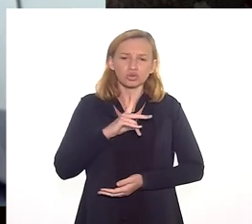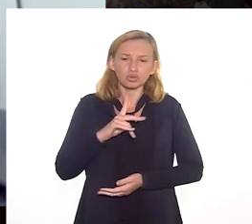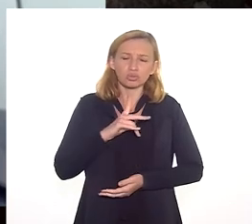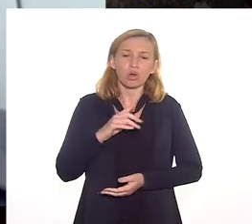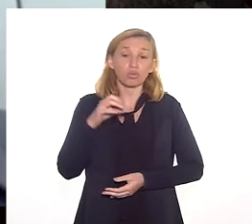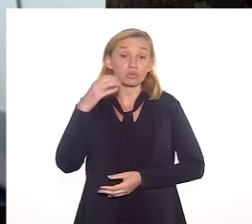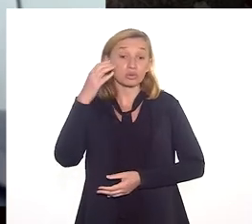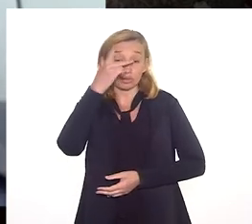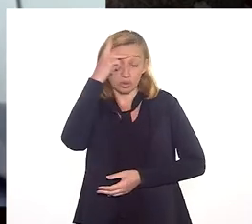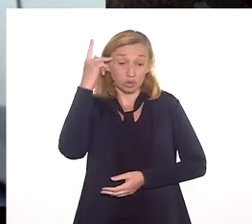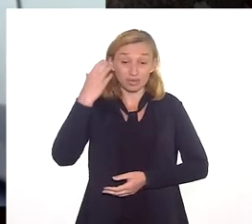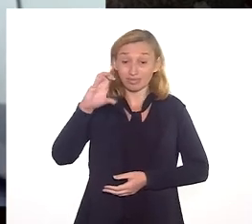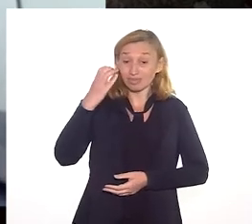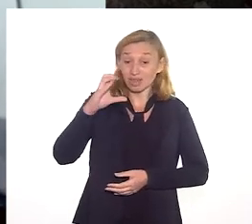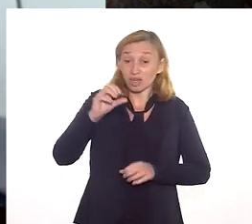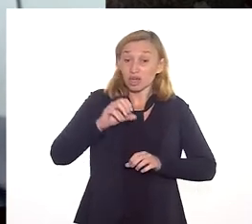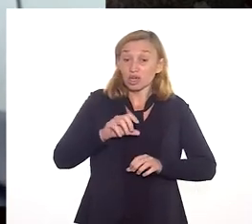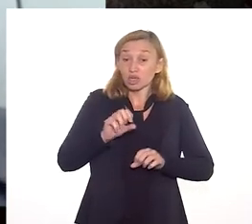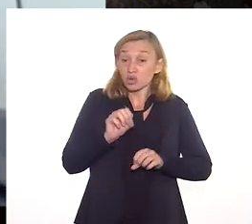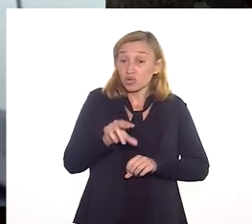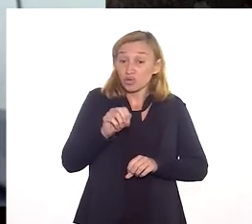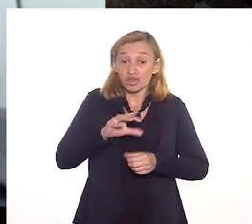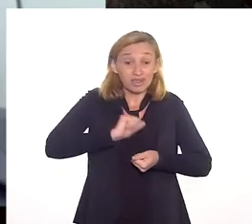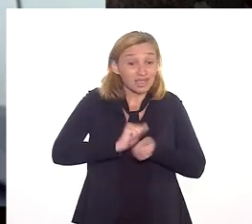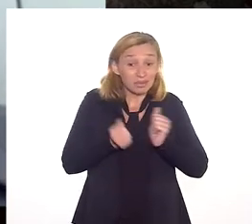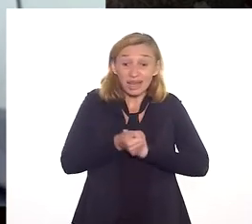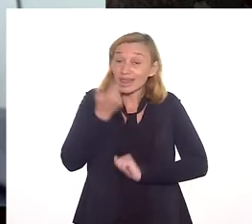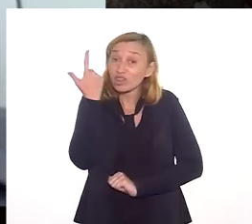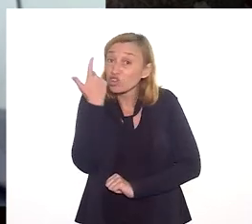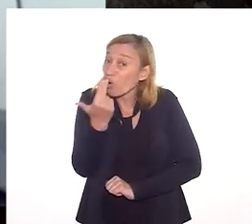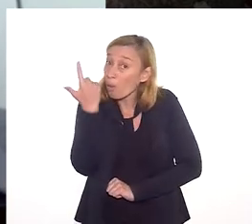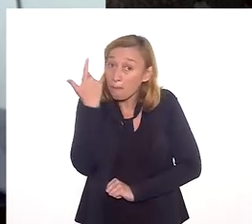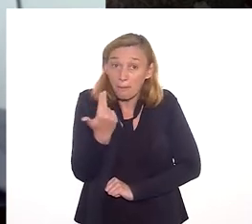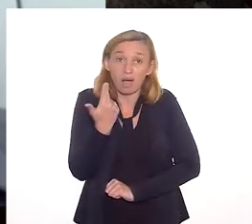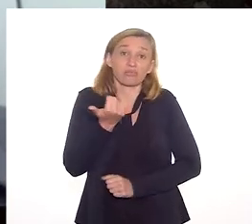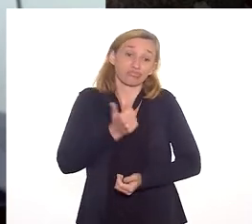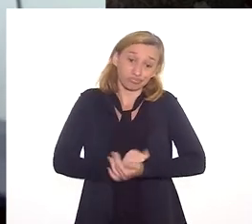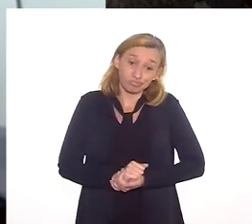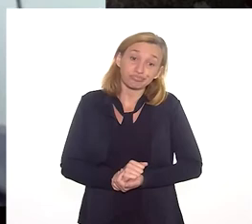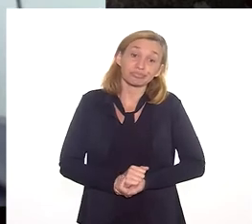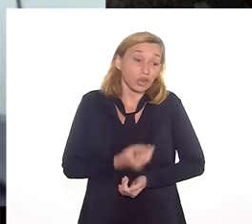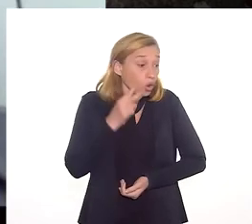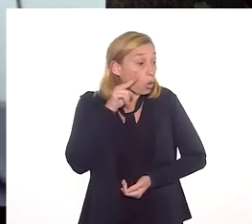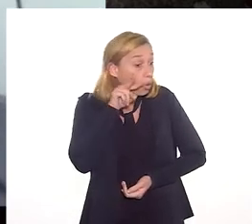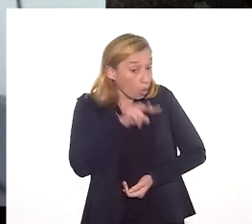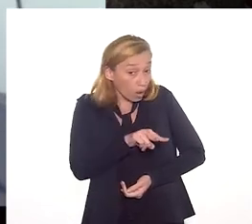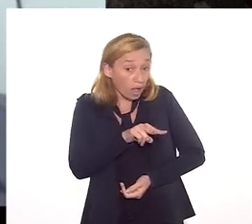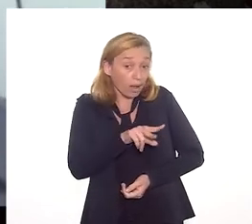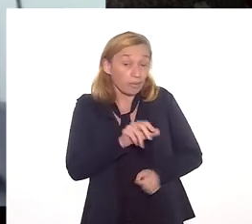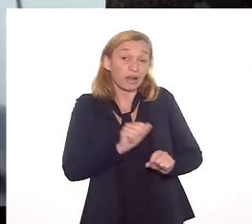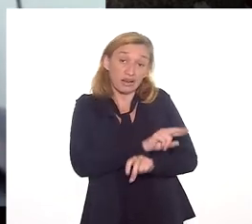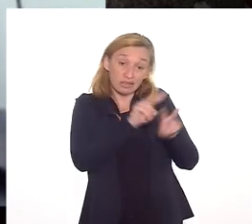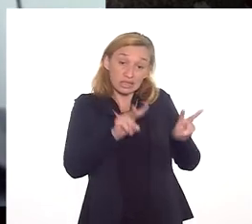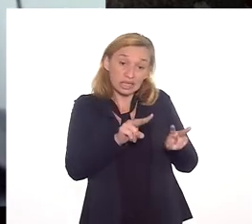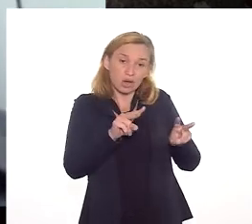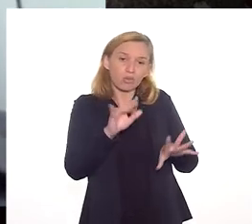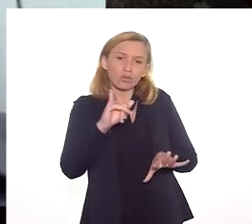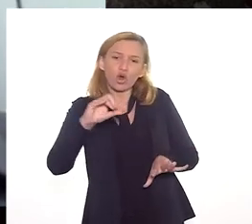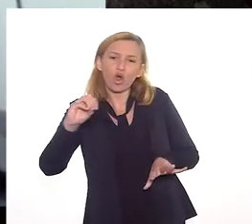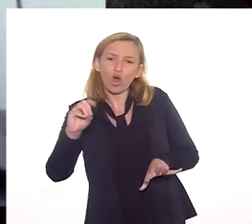próprios cientistas de que o vírus vá se adaptando. Isso é normal, olhando pelo ponto de